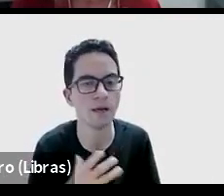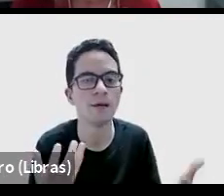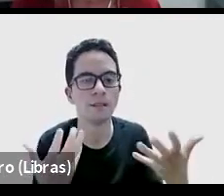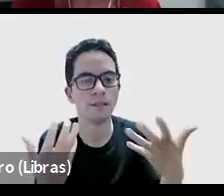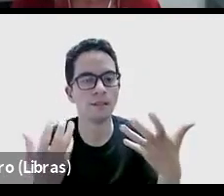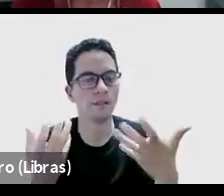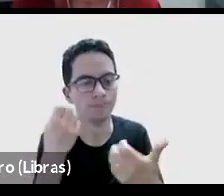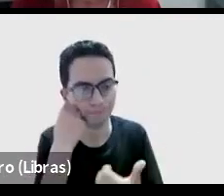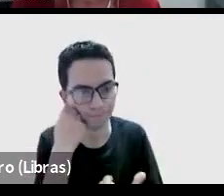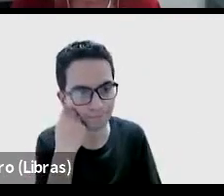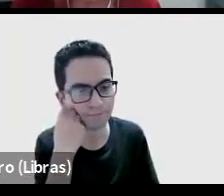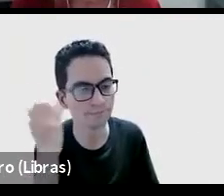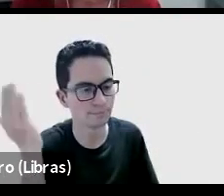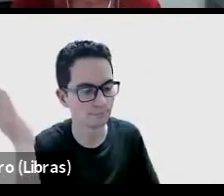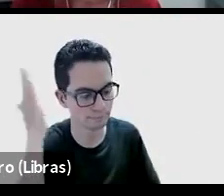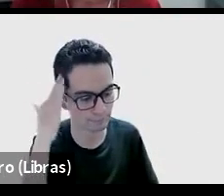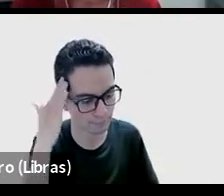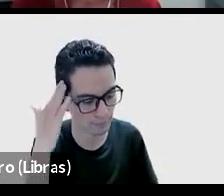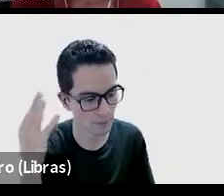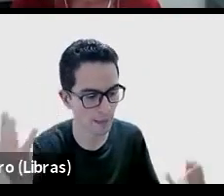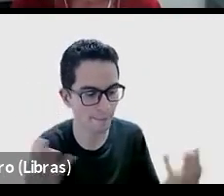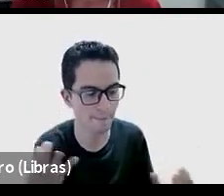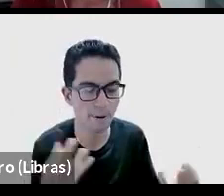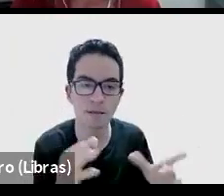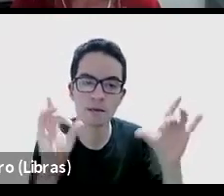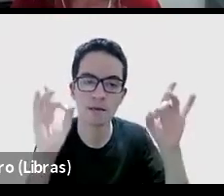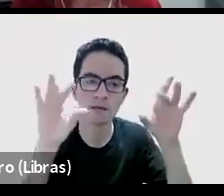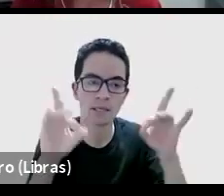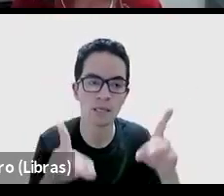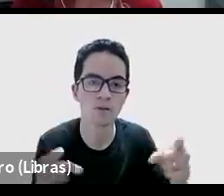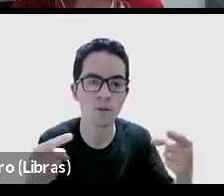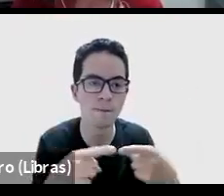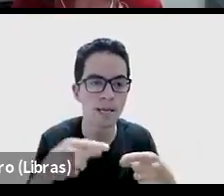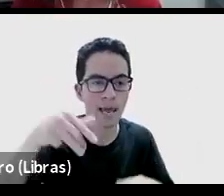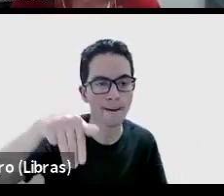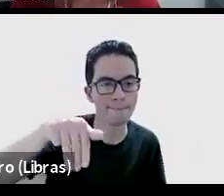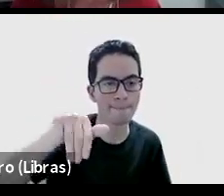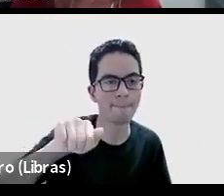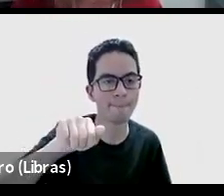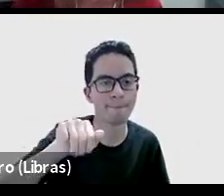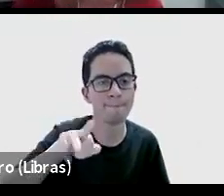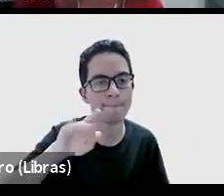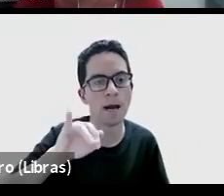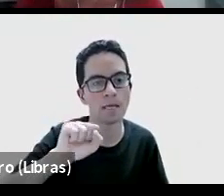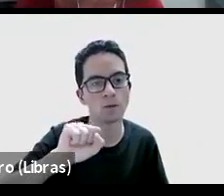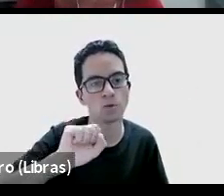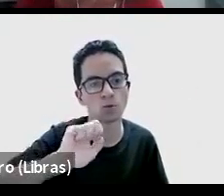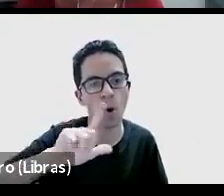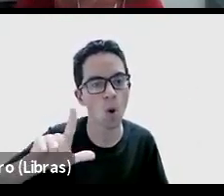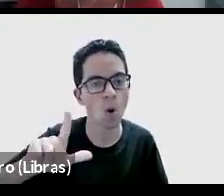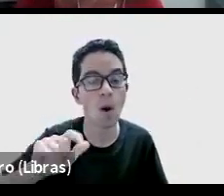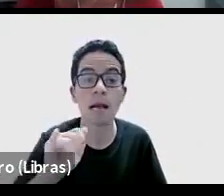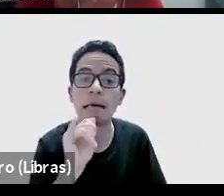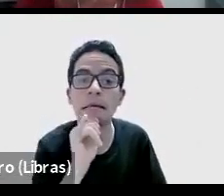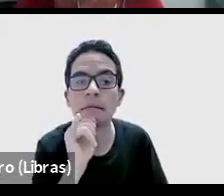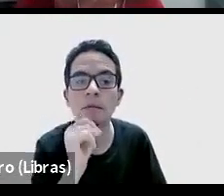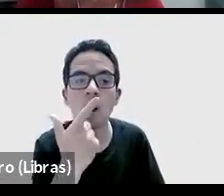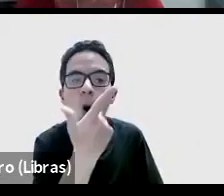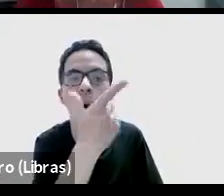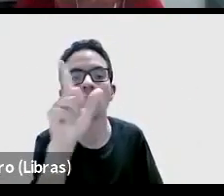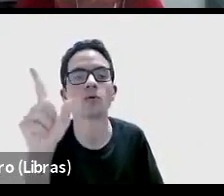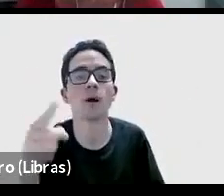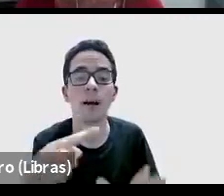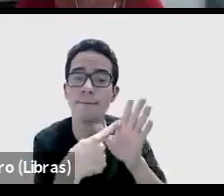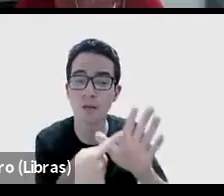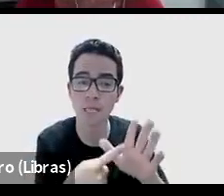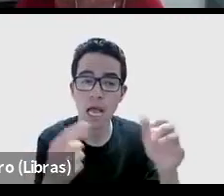que pesem os excelentes exemplos, né, o exemplo que a Marisol trouxe, o exemplo que você trouxe e outros exemplos, mas